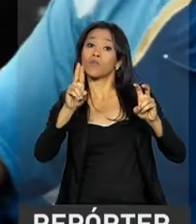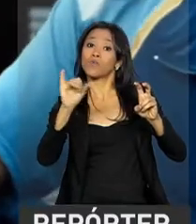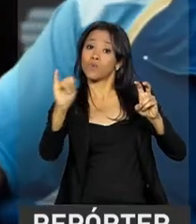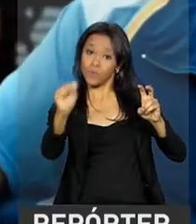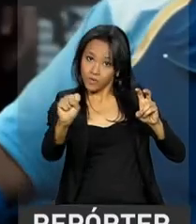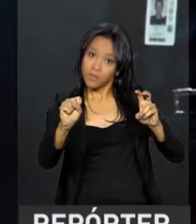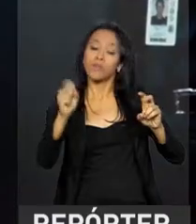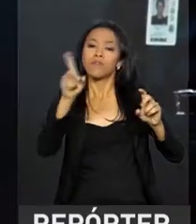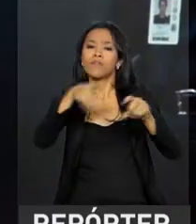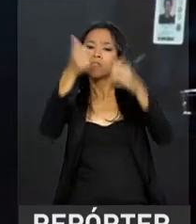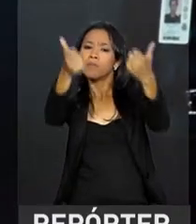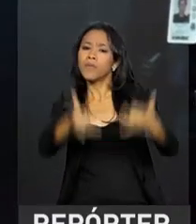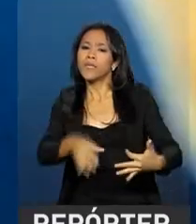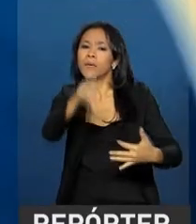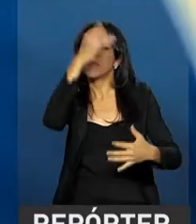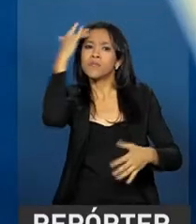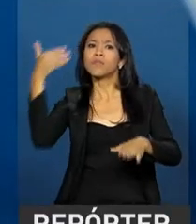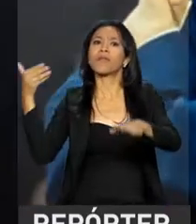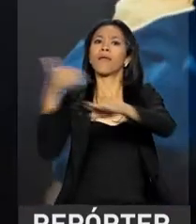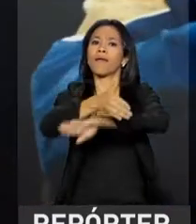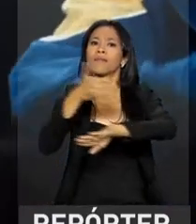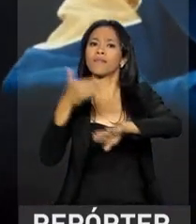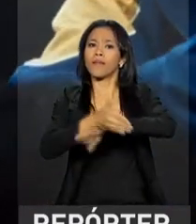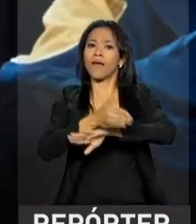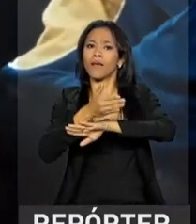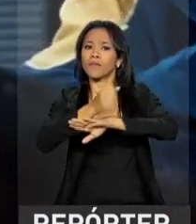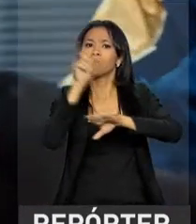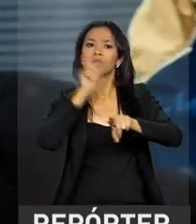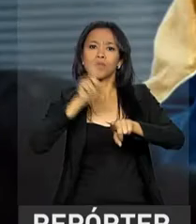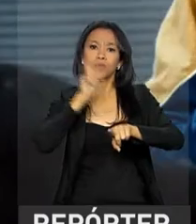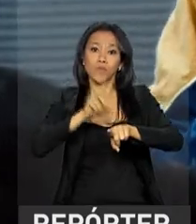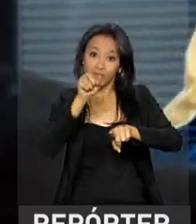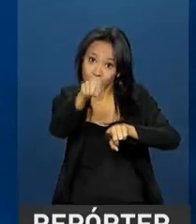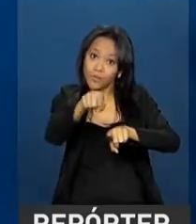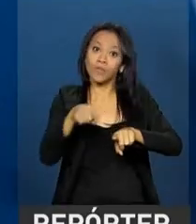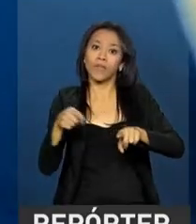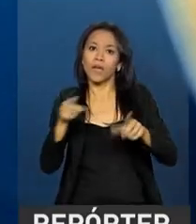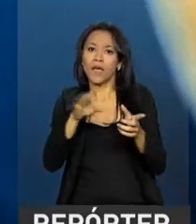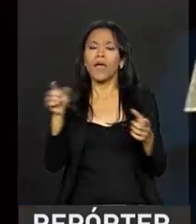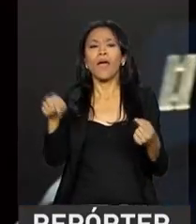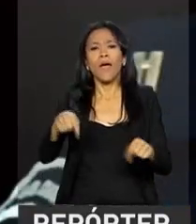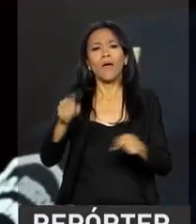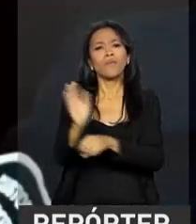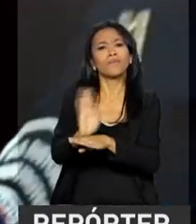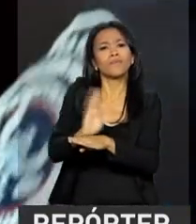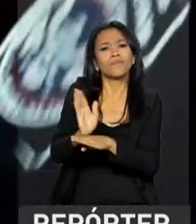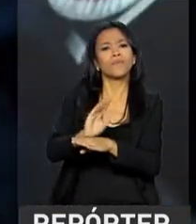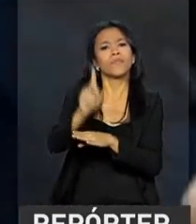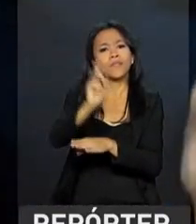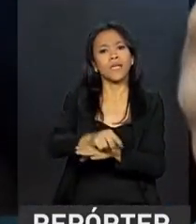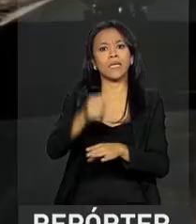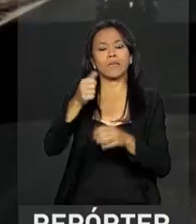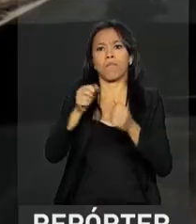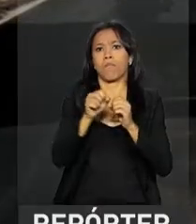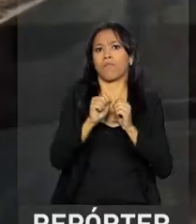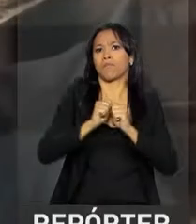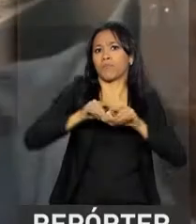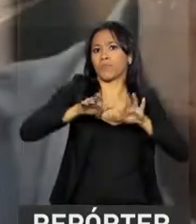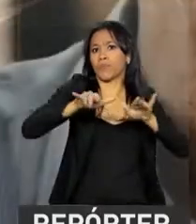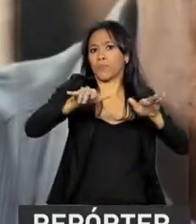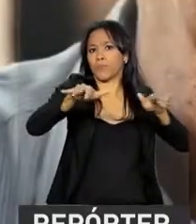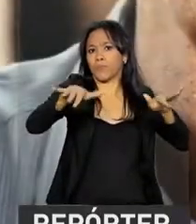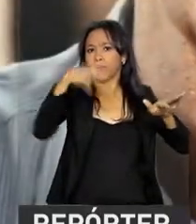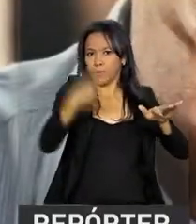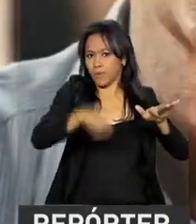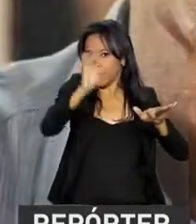imigrantes brasileiros que tentam entrar nos estados unidos o longa é uma das produções nacionais que têm ganhado espaço nas telinhas dos